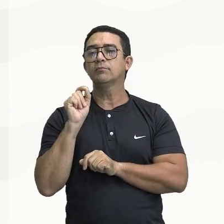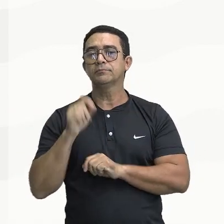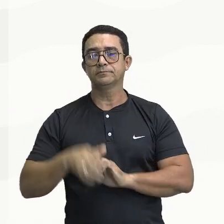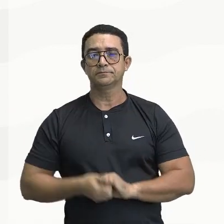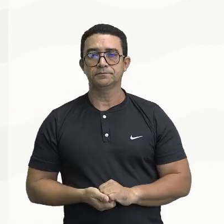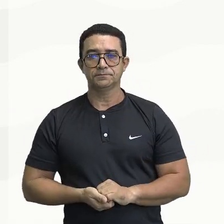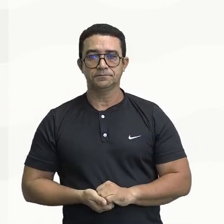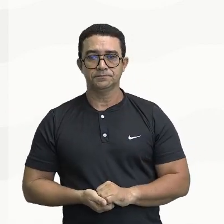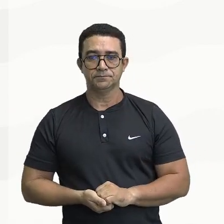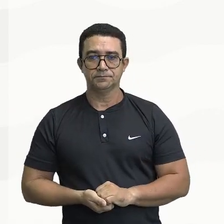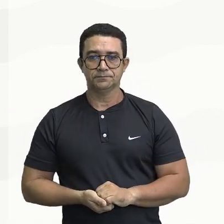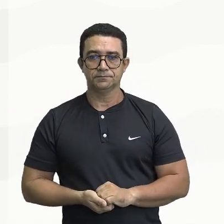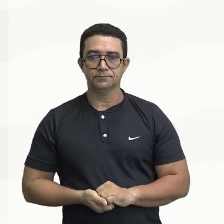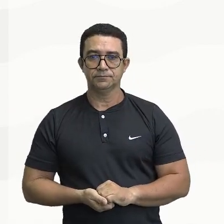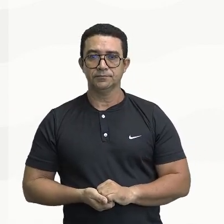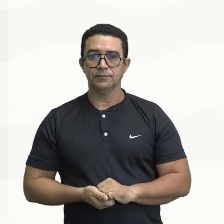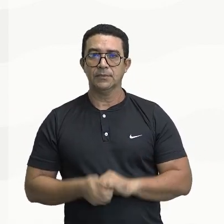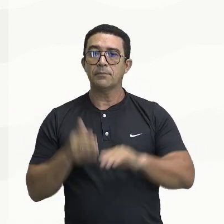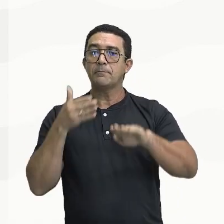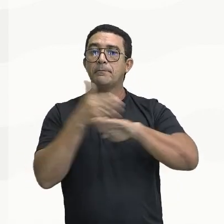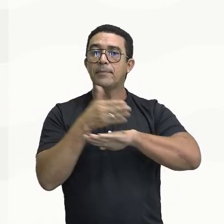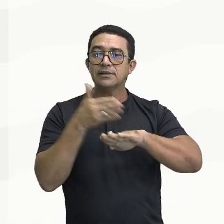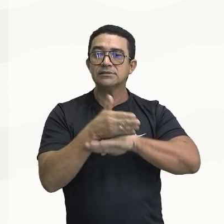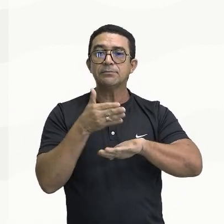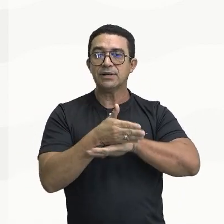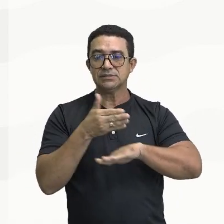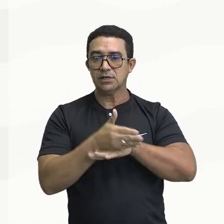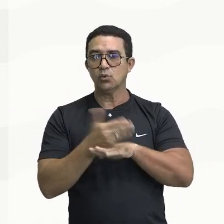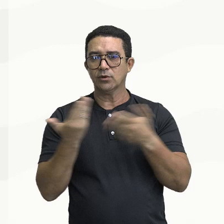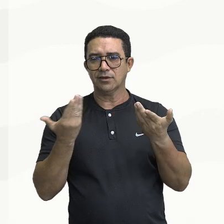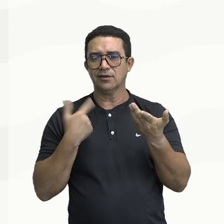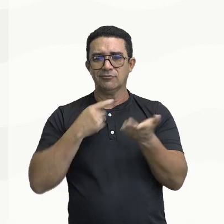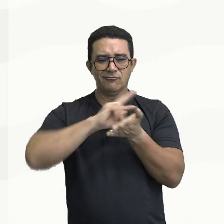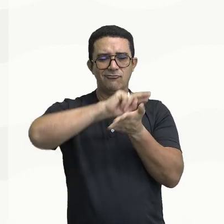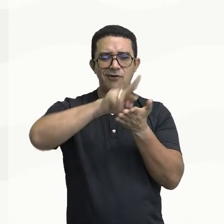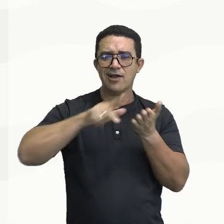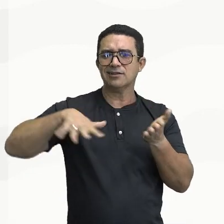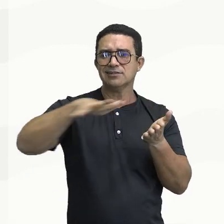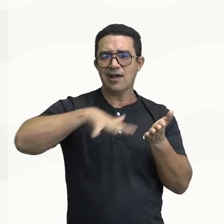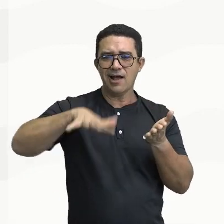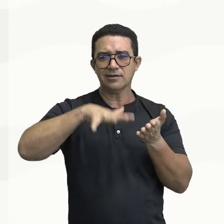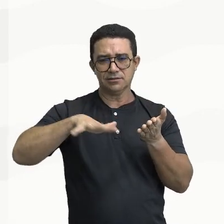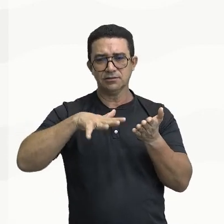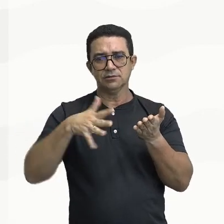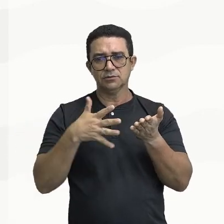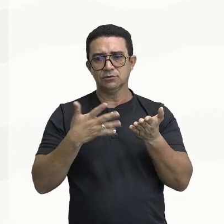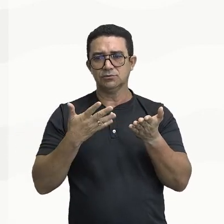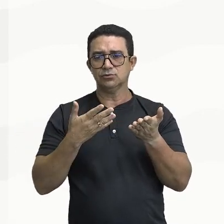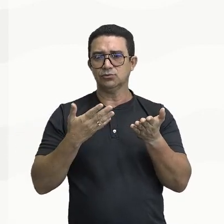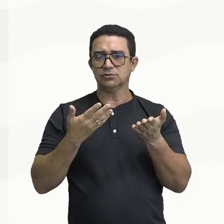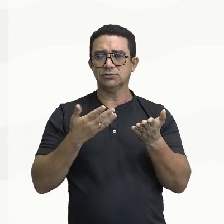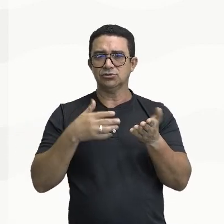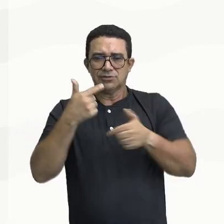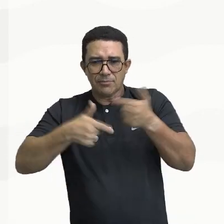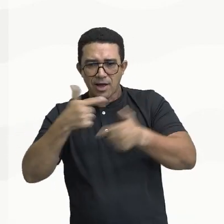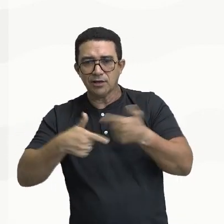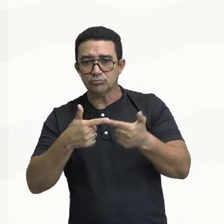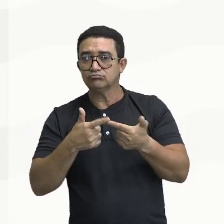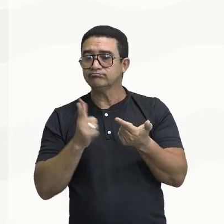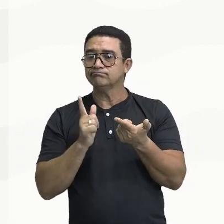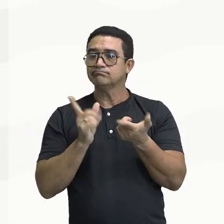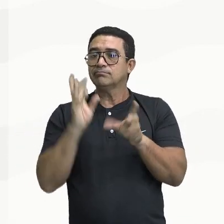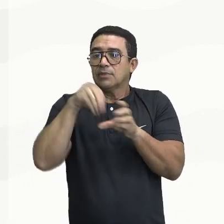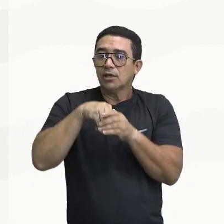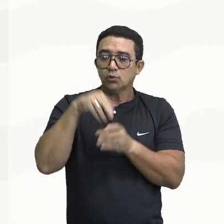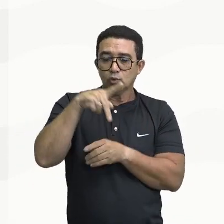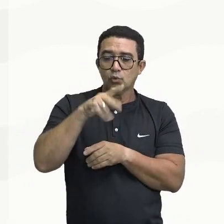só. Participação dos setores do PIB. A linha em verde representa os serviços, em vermelho,